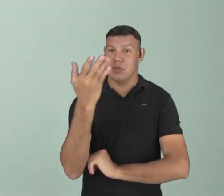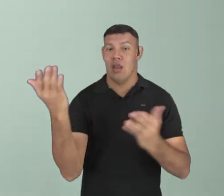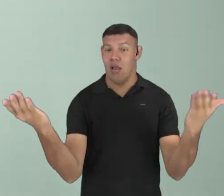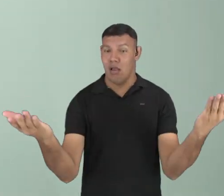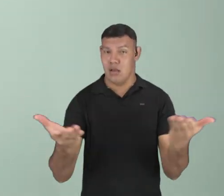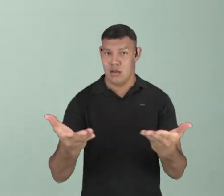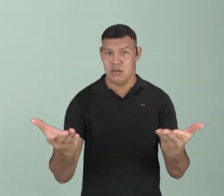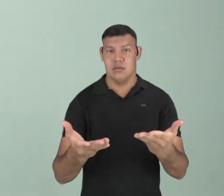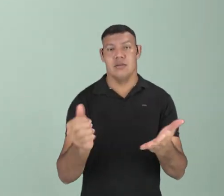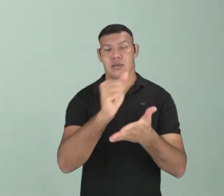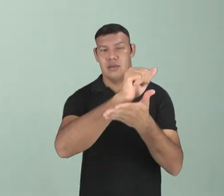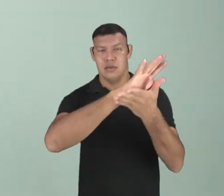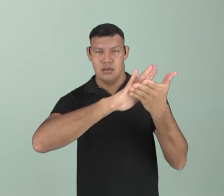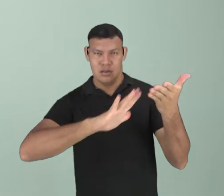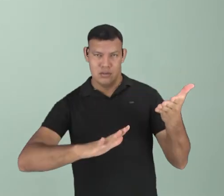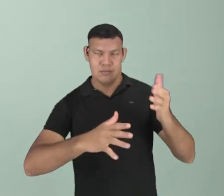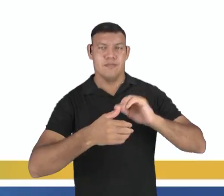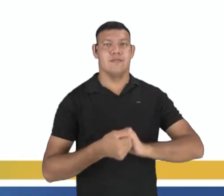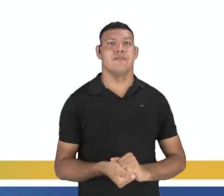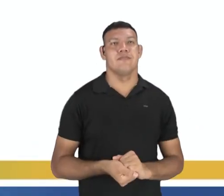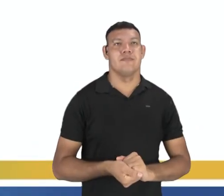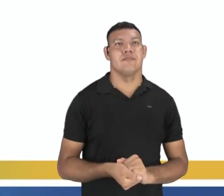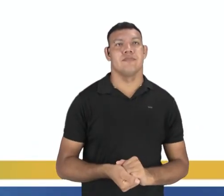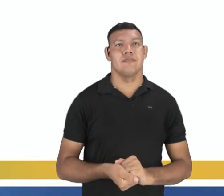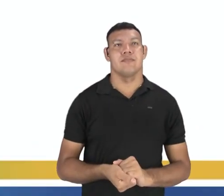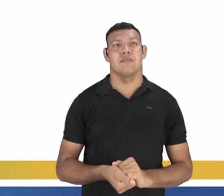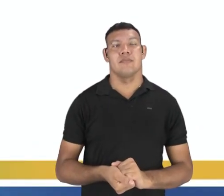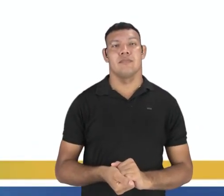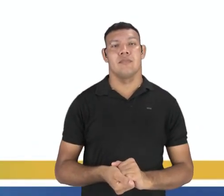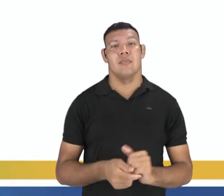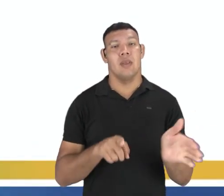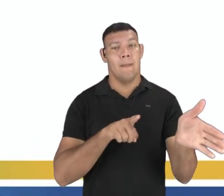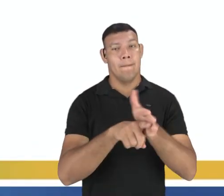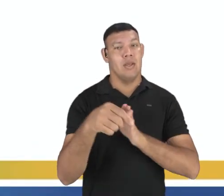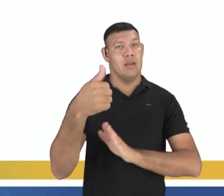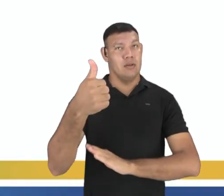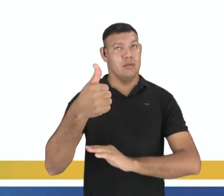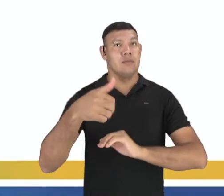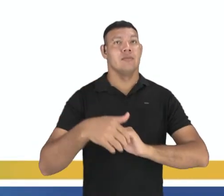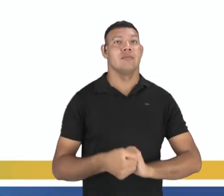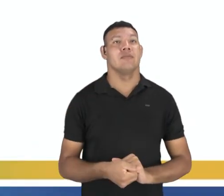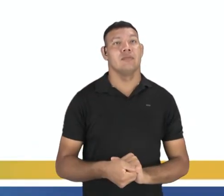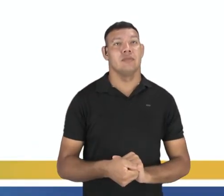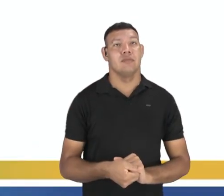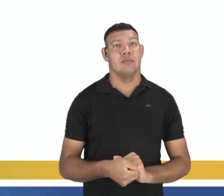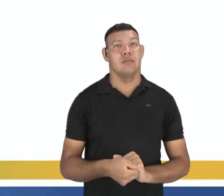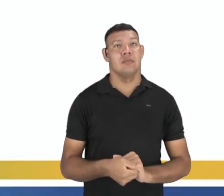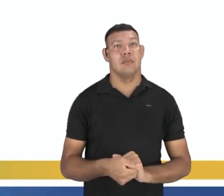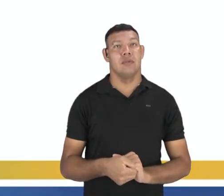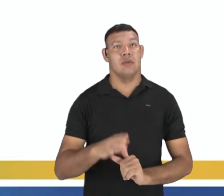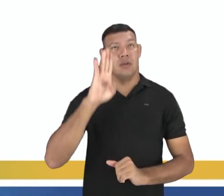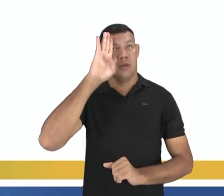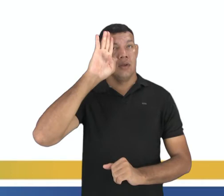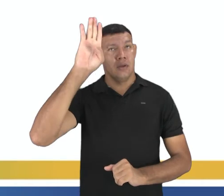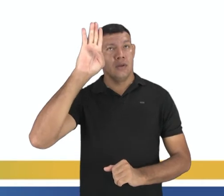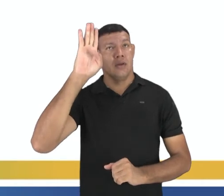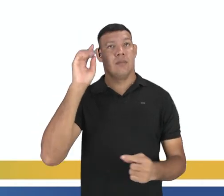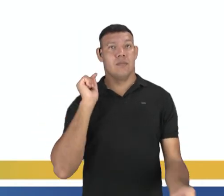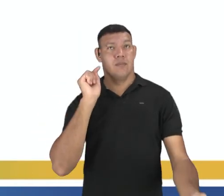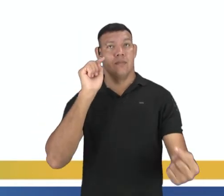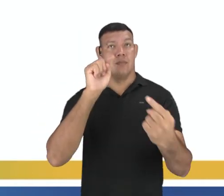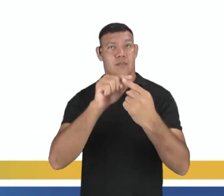nós vamos exercitar um pouquinho. Primeiro, qual o objetivo central do gênero textual